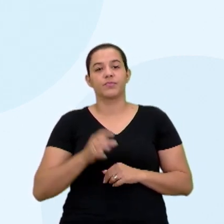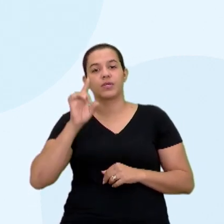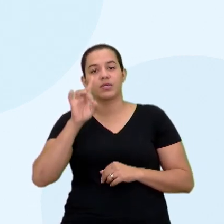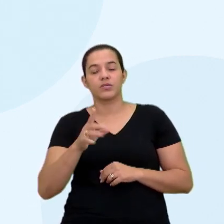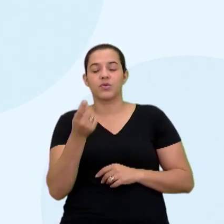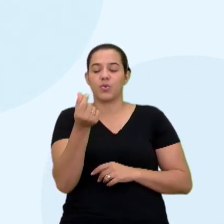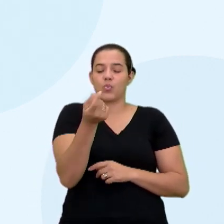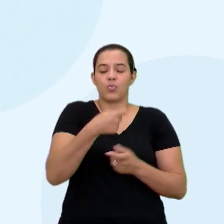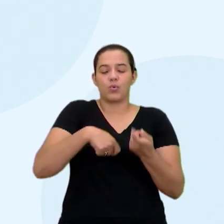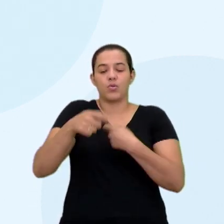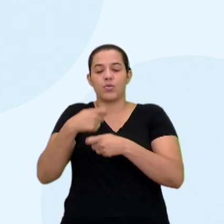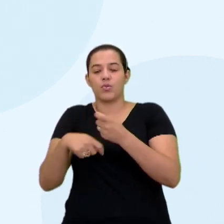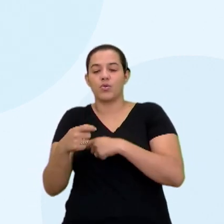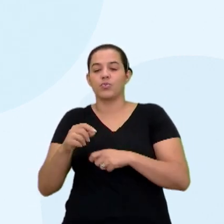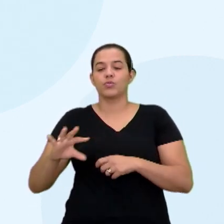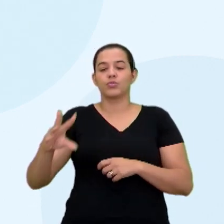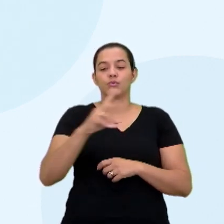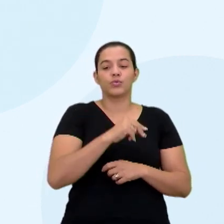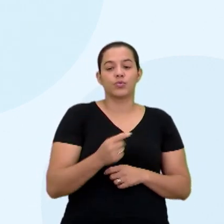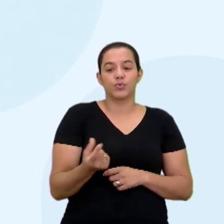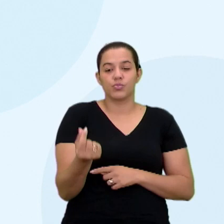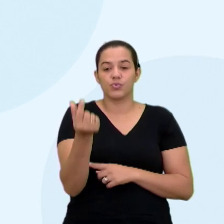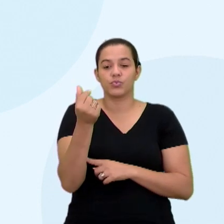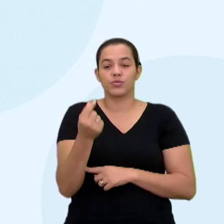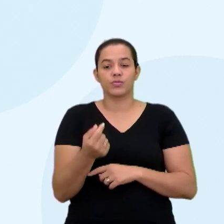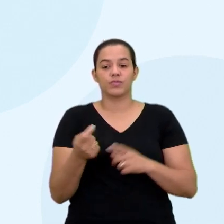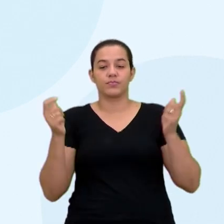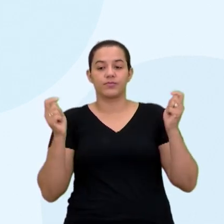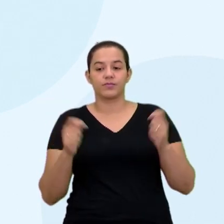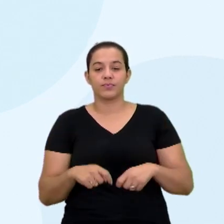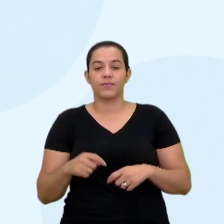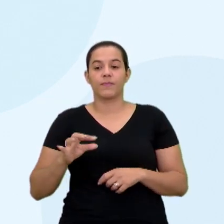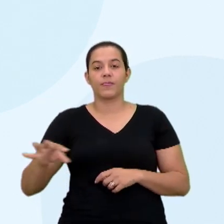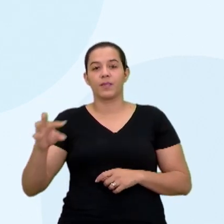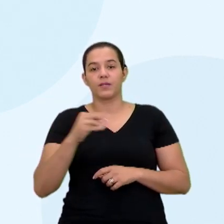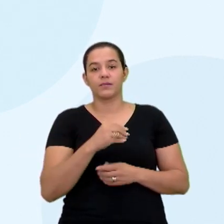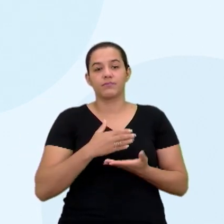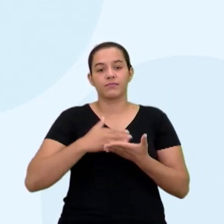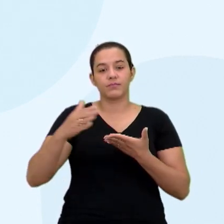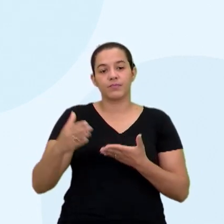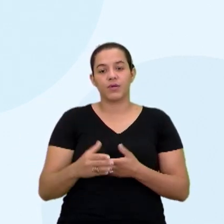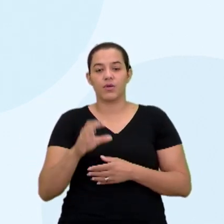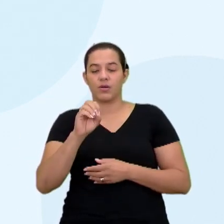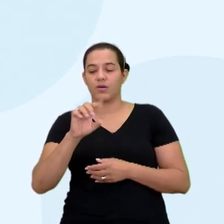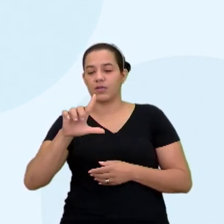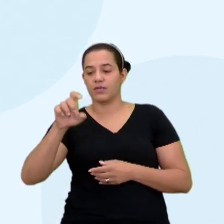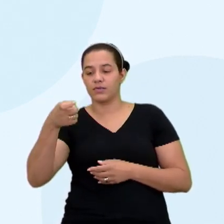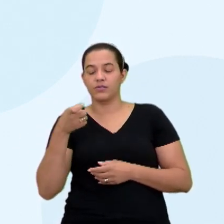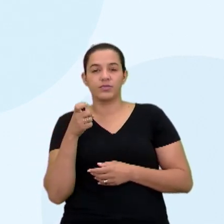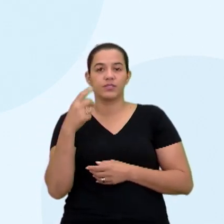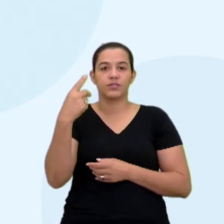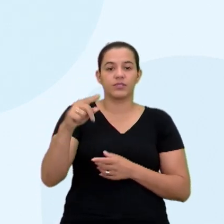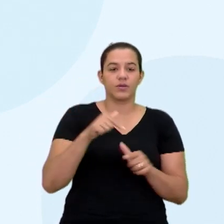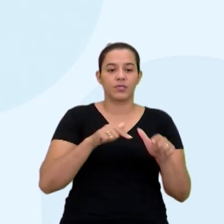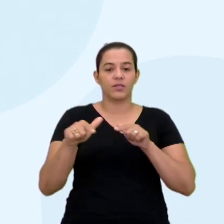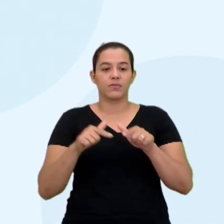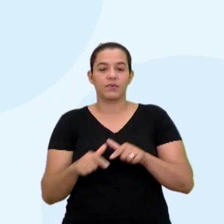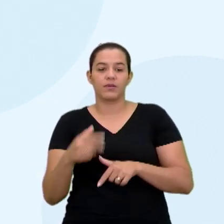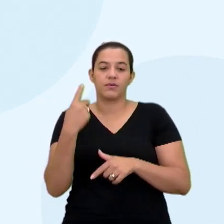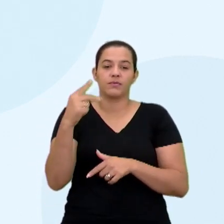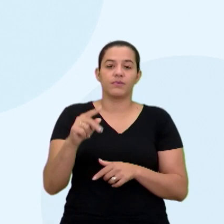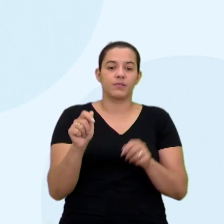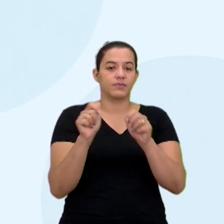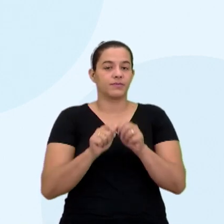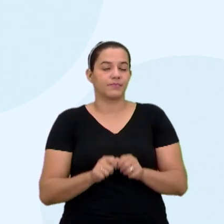não dá tanto dinheiro assim. Então a gente trata como o negócio que você vende na OLX não é seu trabalho, entendeu? Então se der você faz, se não der você não faz,